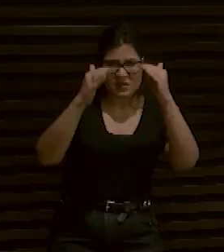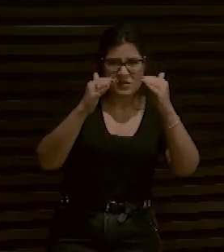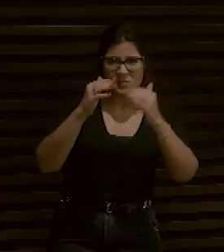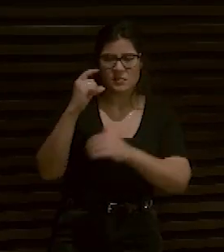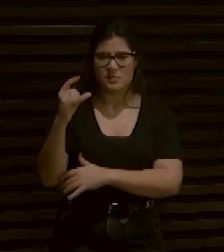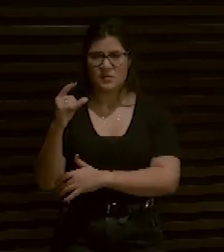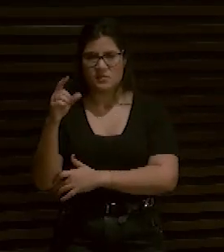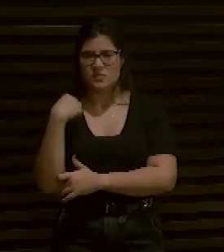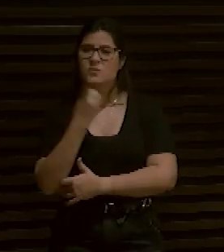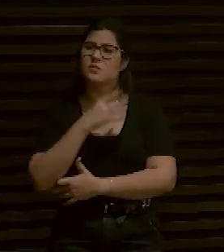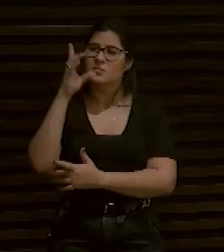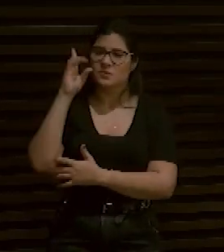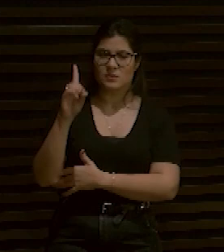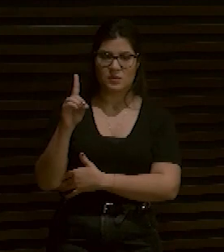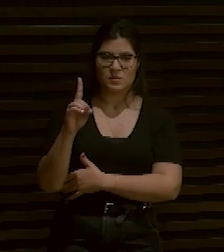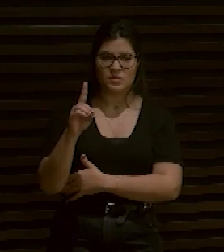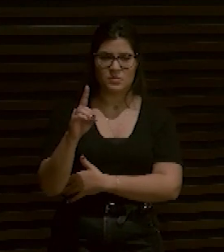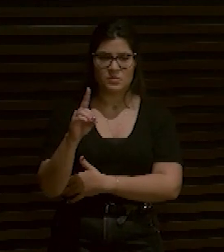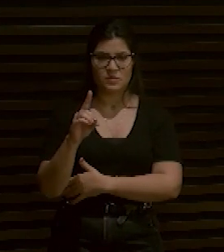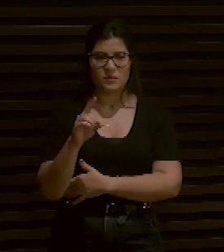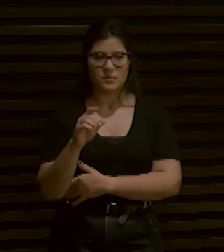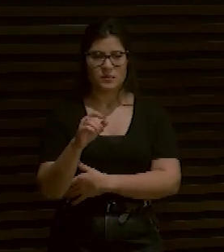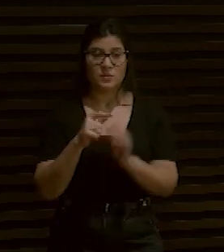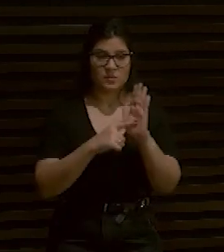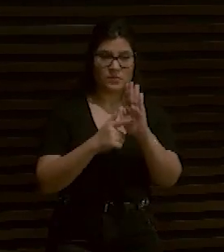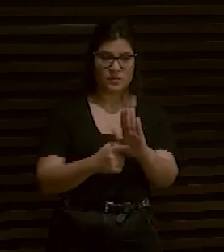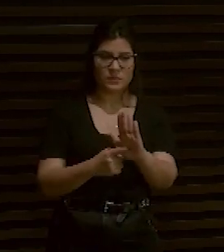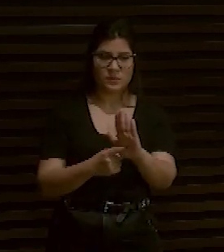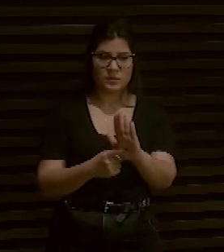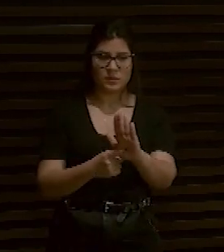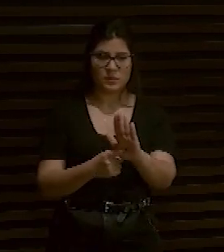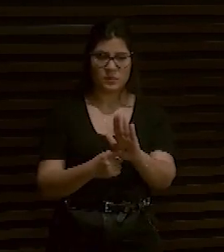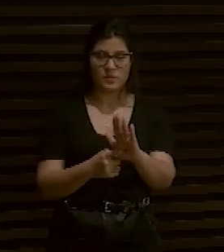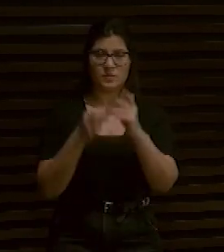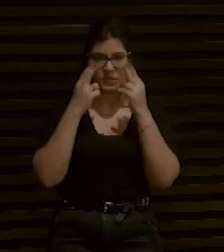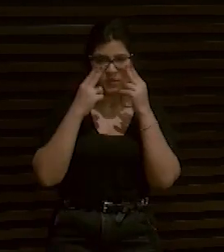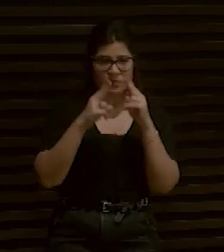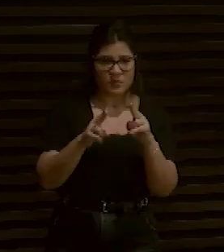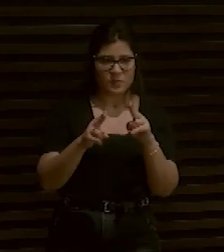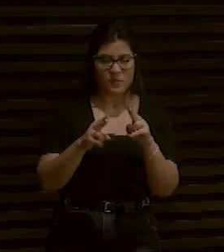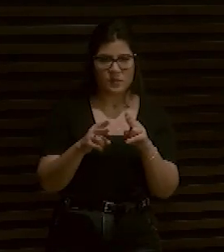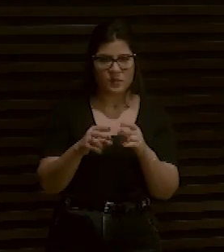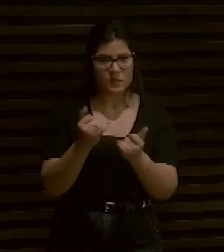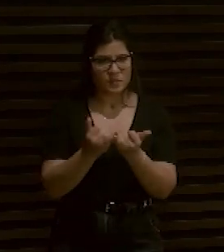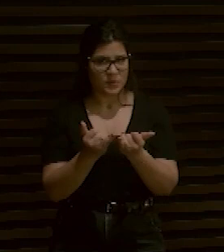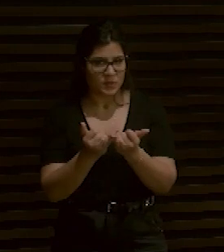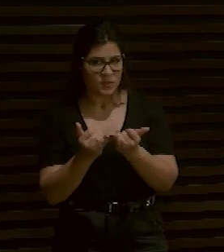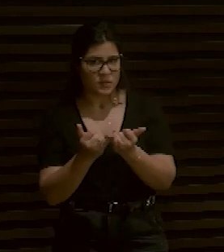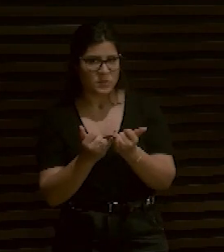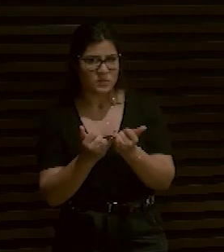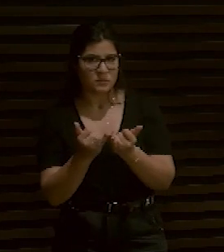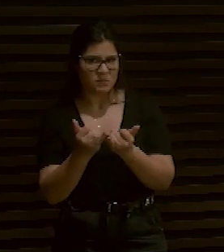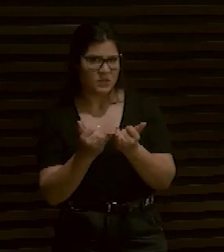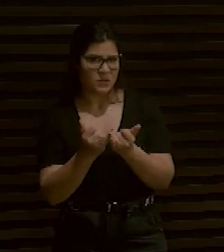Deus? O fruto que a gente está dando se assemelha com aquele que Paulo escreve aos Gálatas? As características são